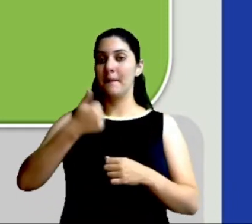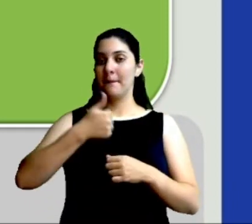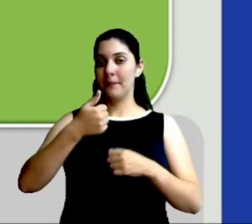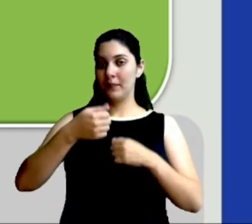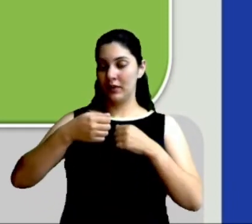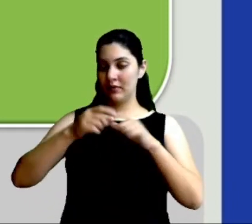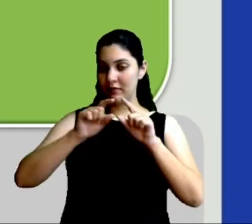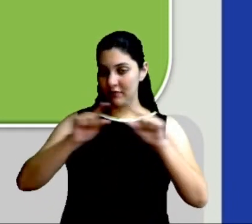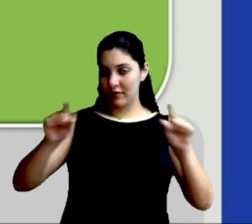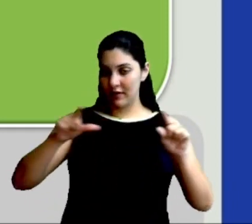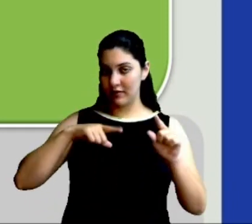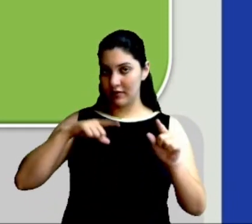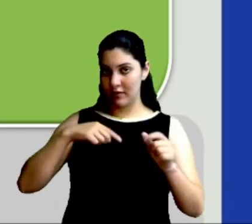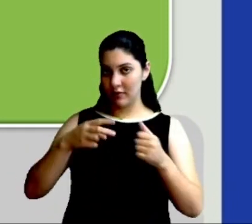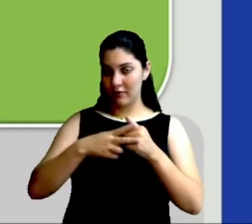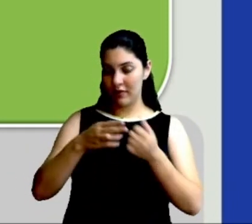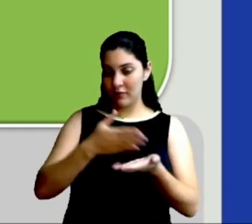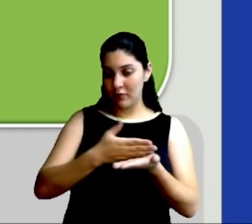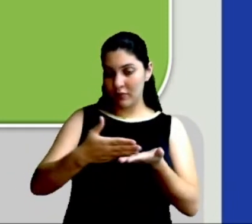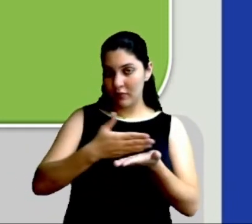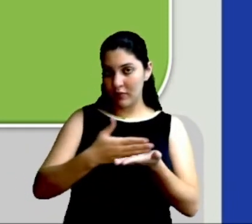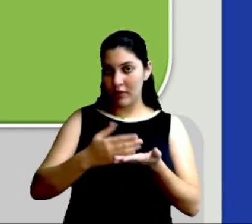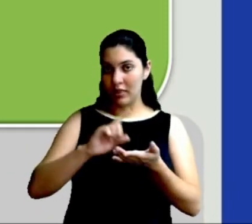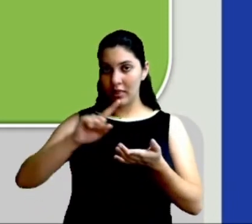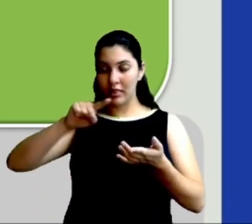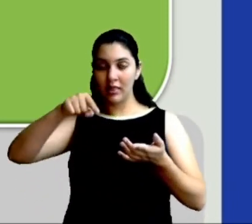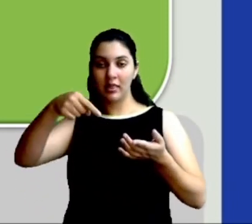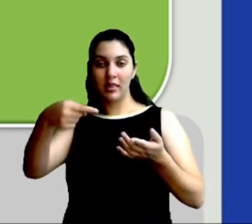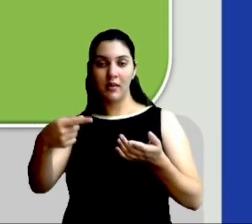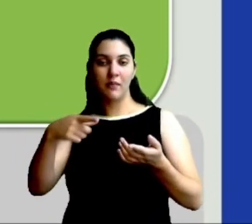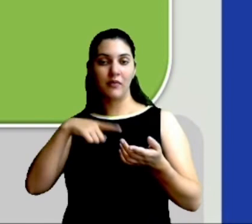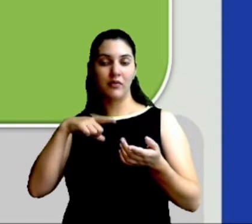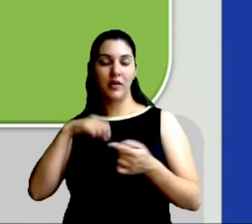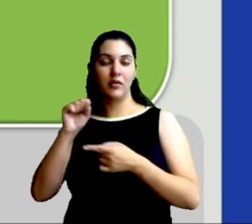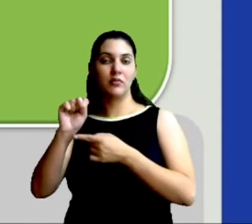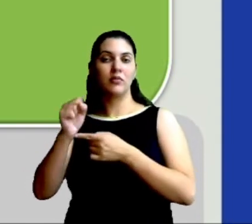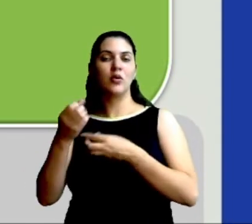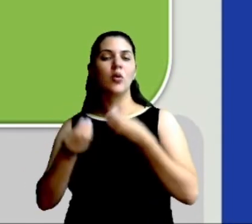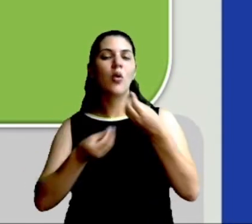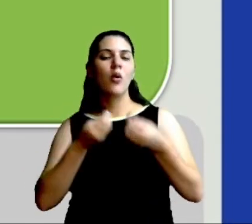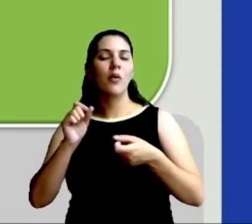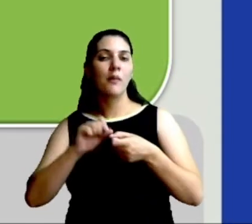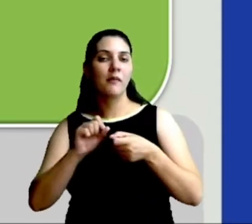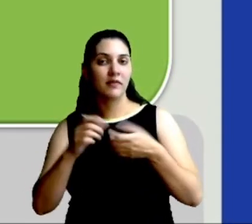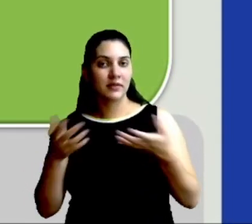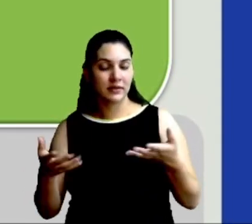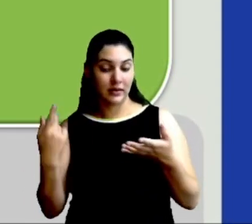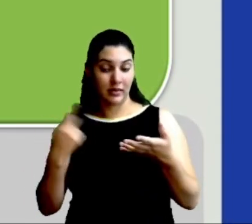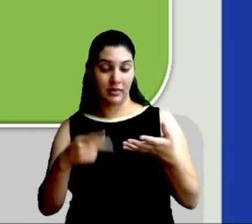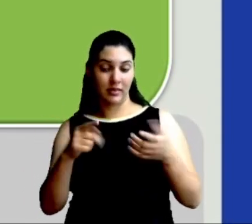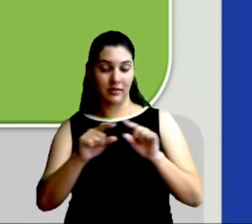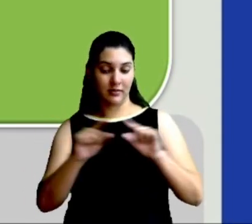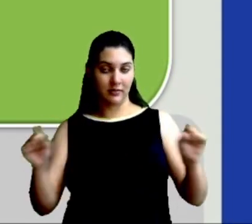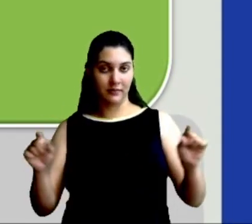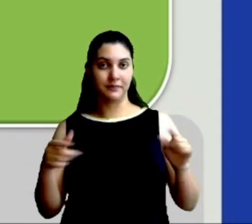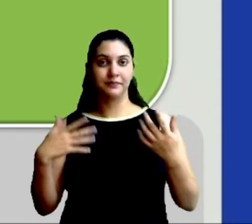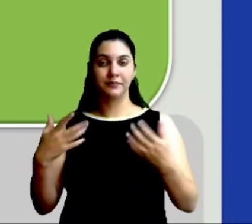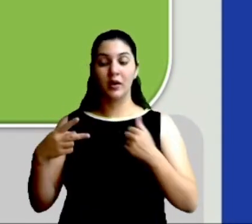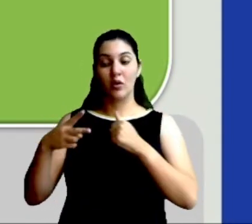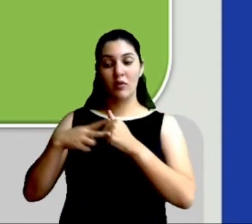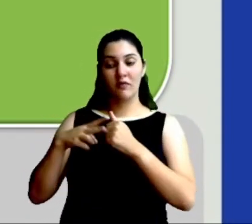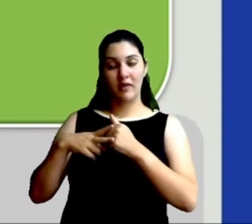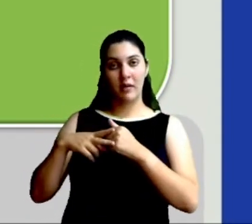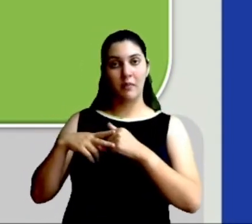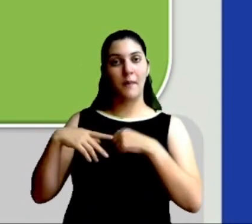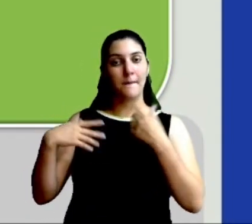verbo iniciando. Depois é que veio o sujeito. Como é que eu faço nesse caso? Então, o verbo, ele tanto